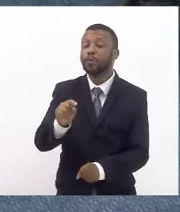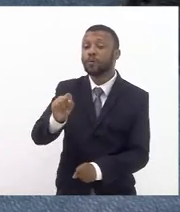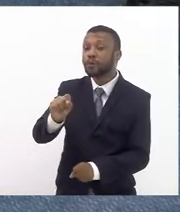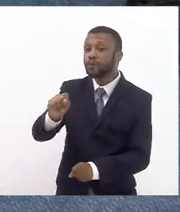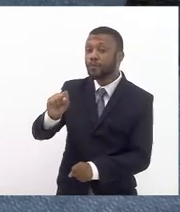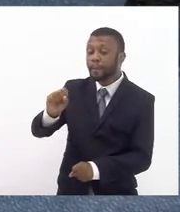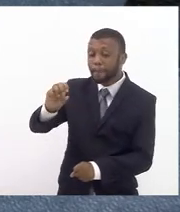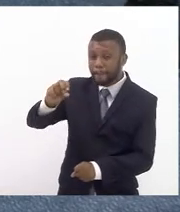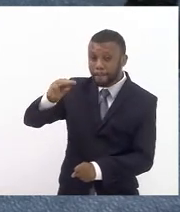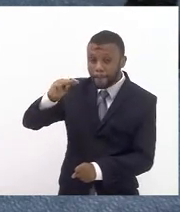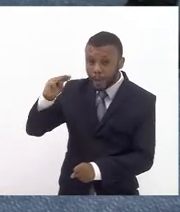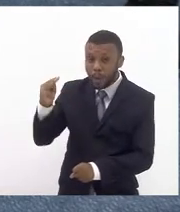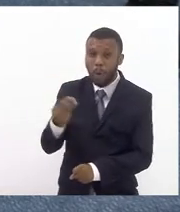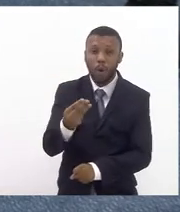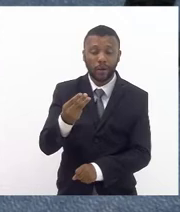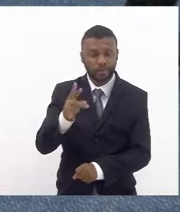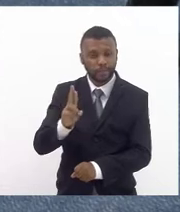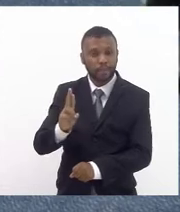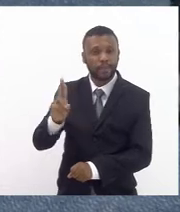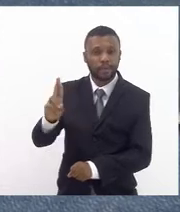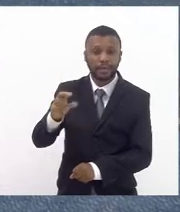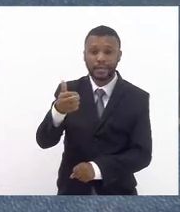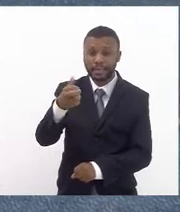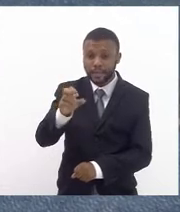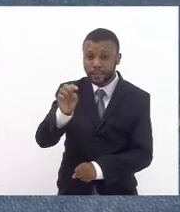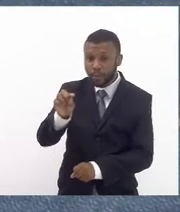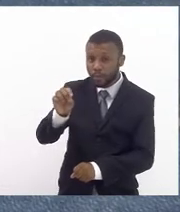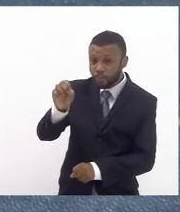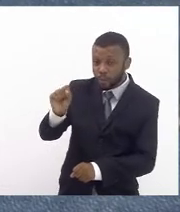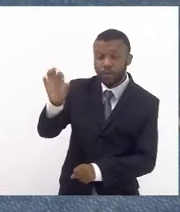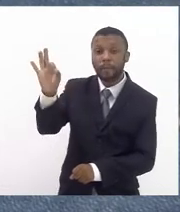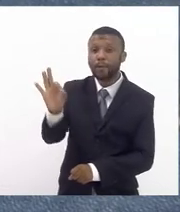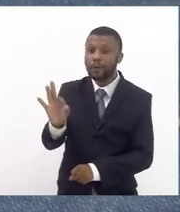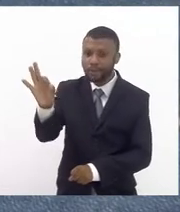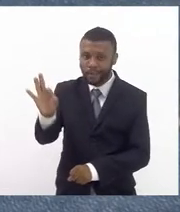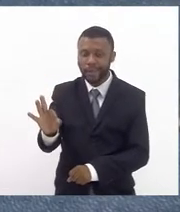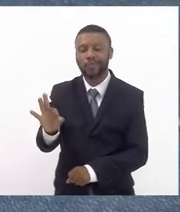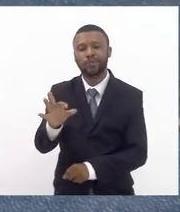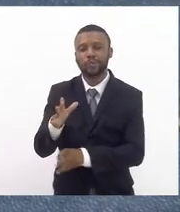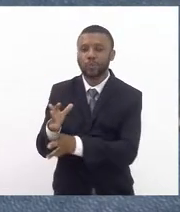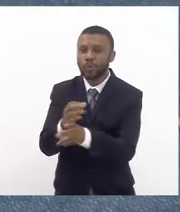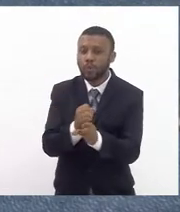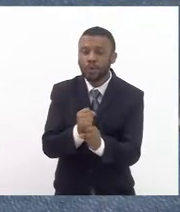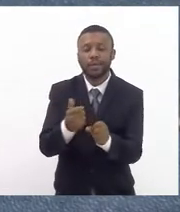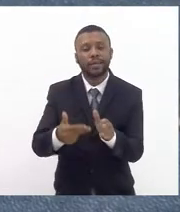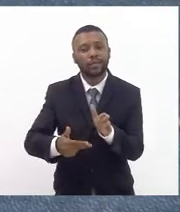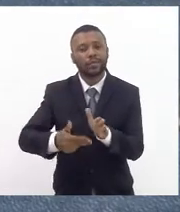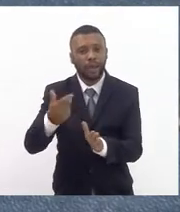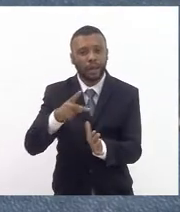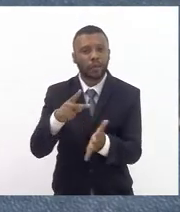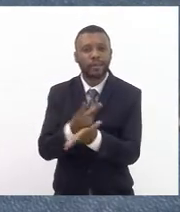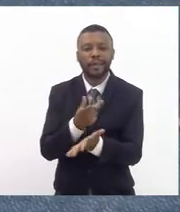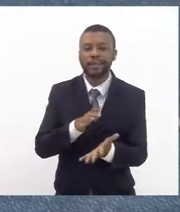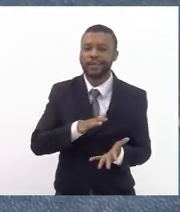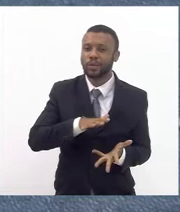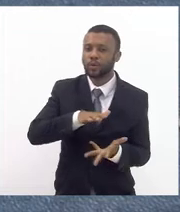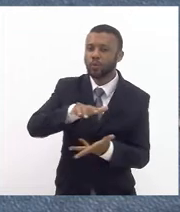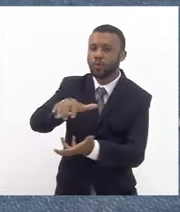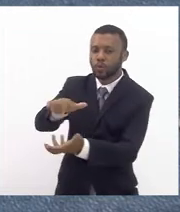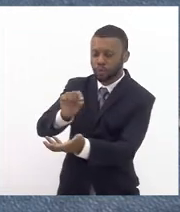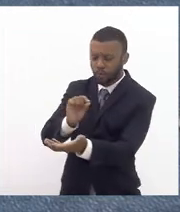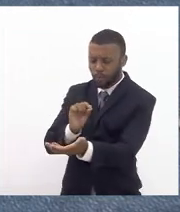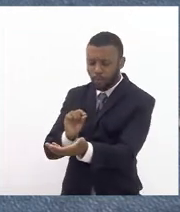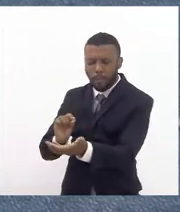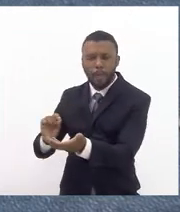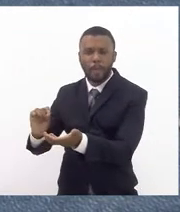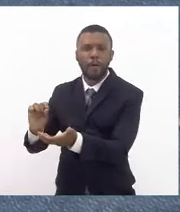procedimentos, isso representa 15,8% do total das cirurgias realizadas no mundo, é a cirurgia